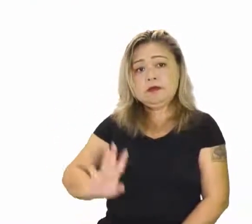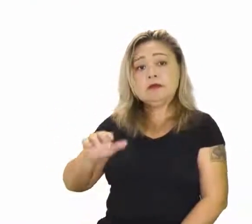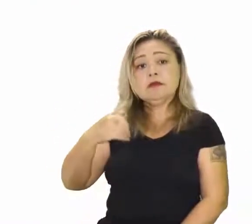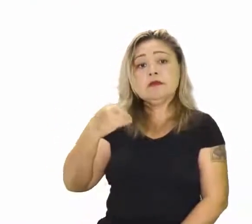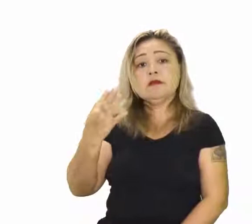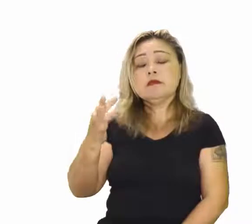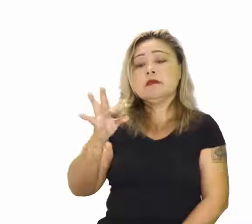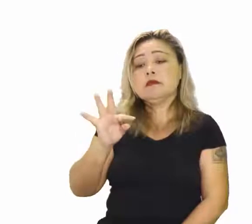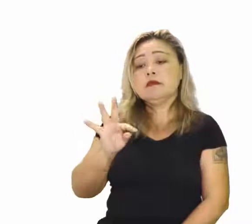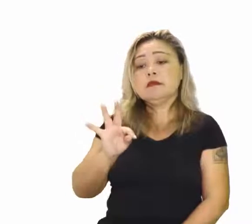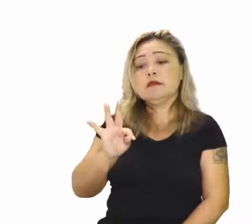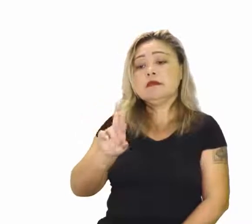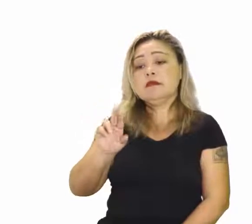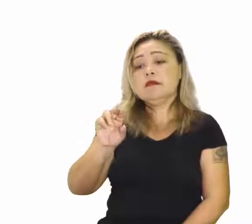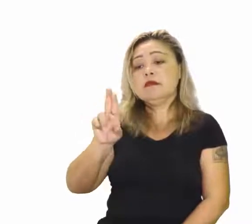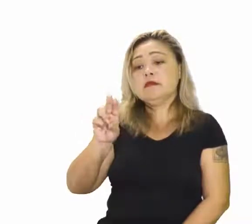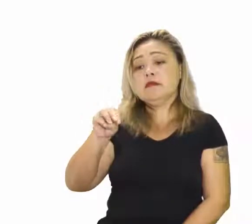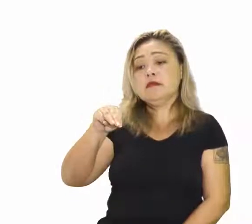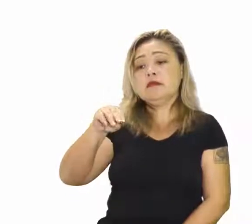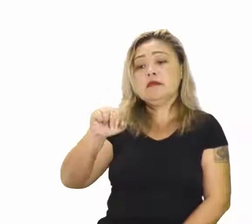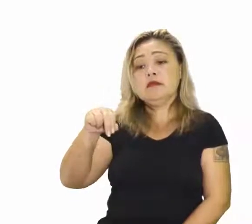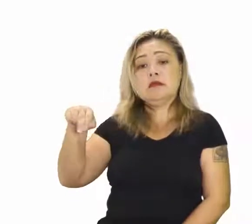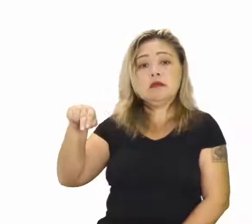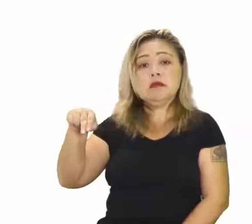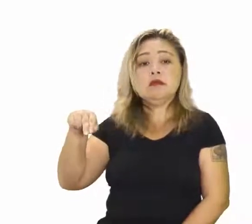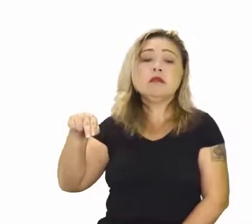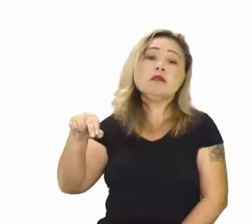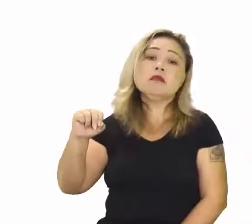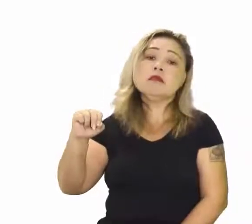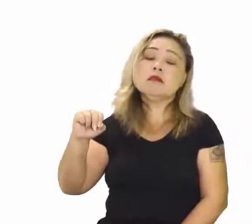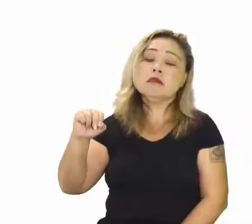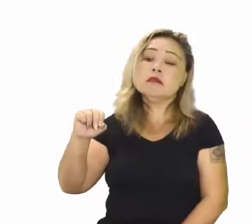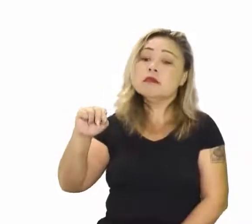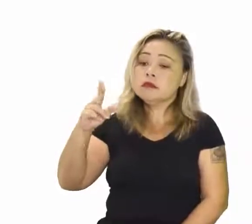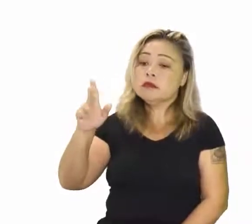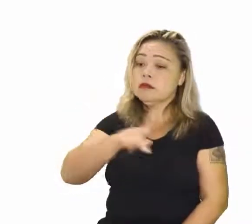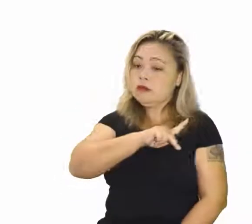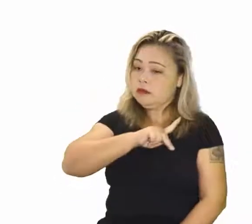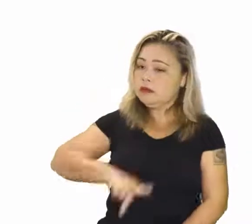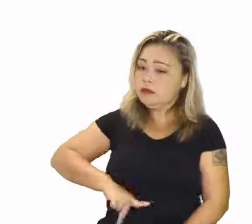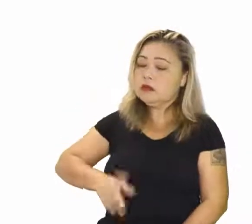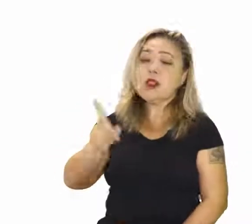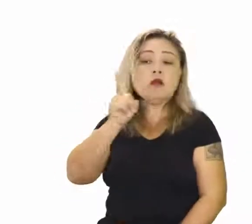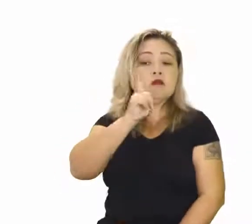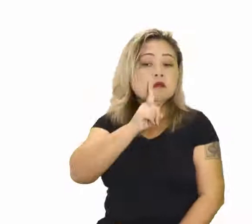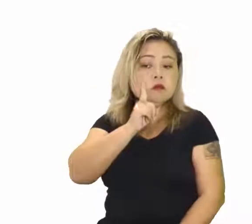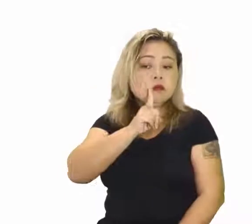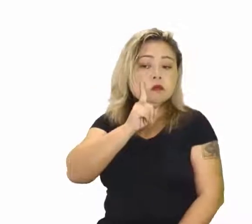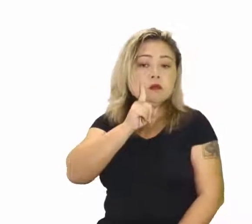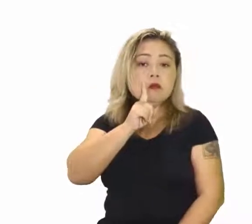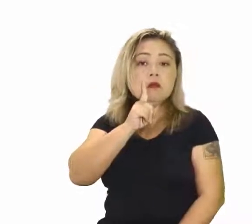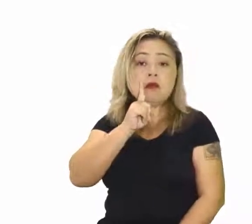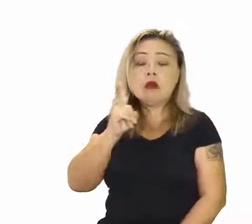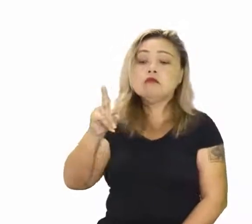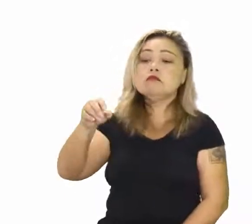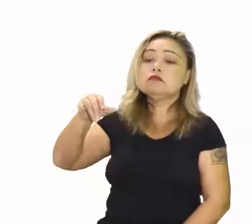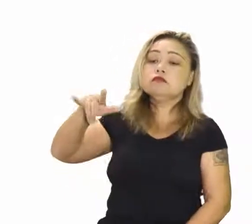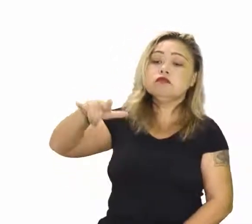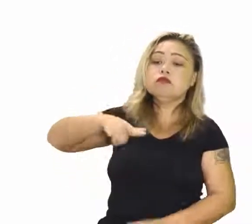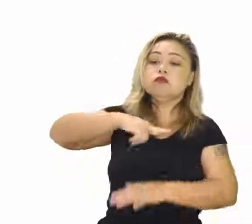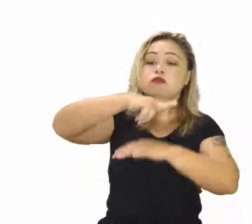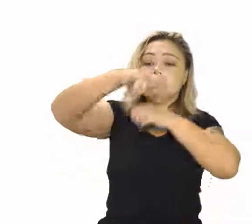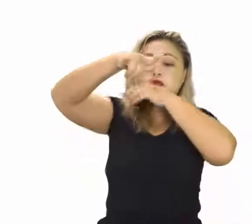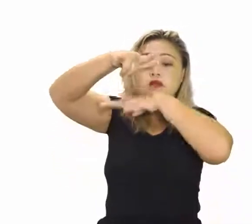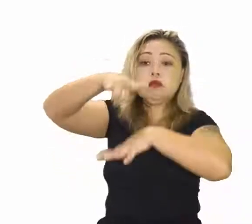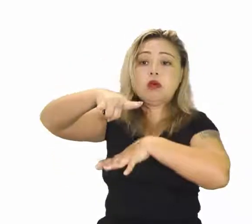Para Harry Truman, para o presidente norte-americano, a bomba foi utilizada